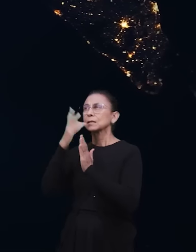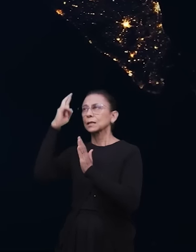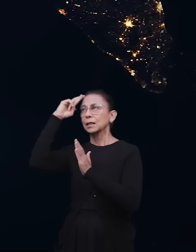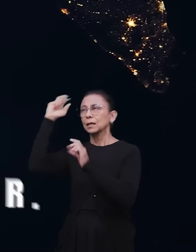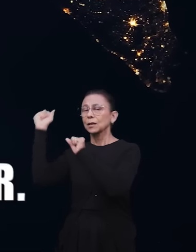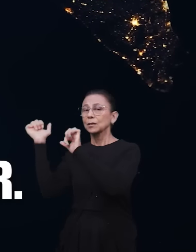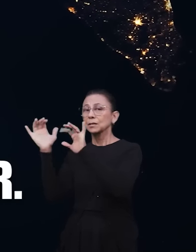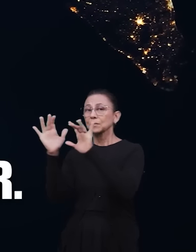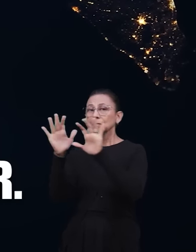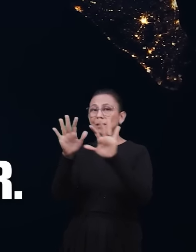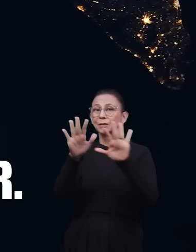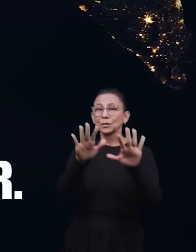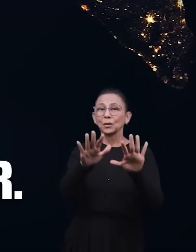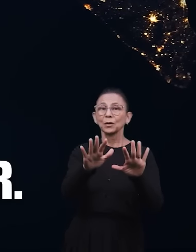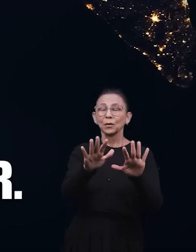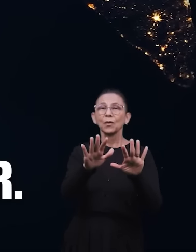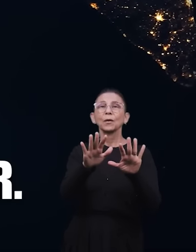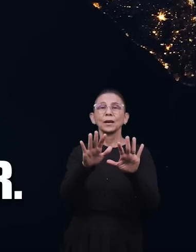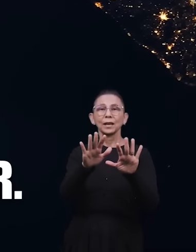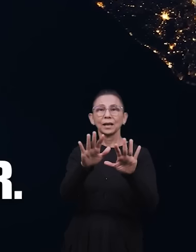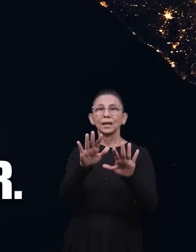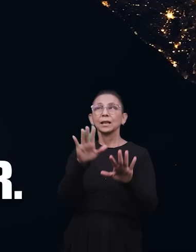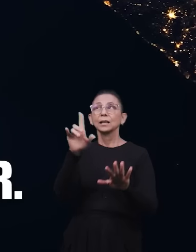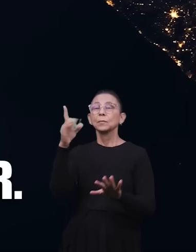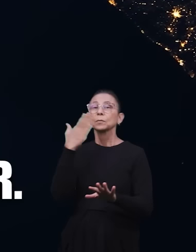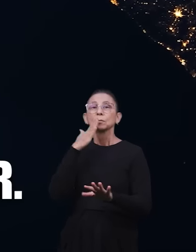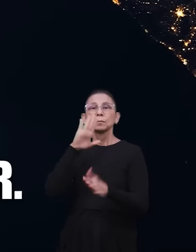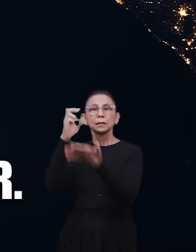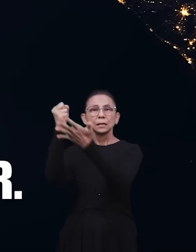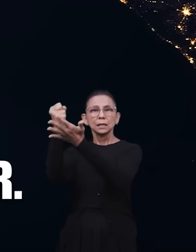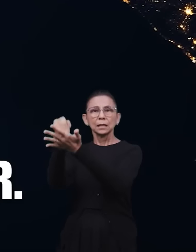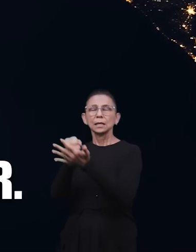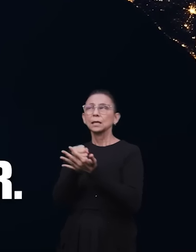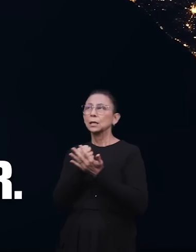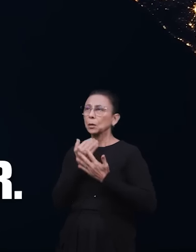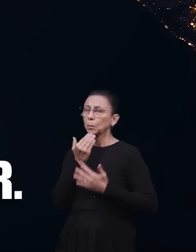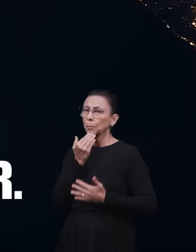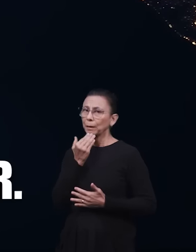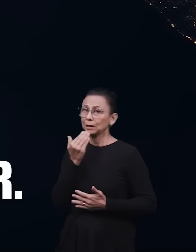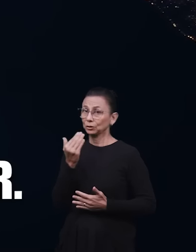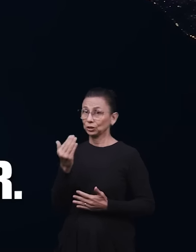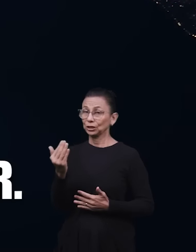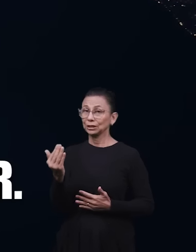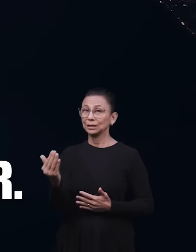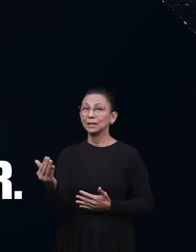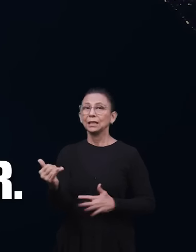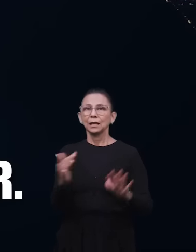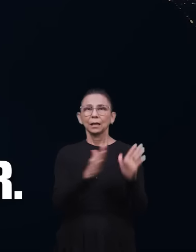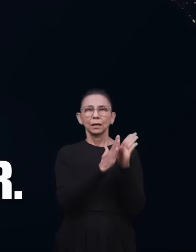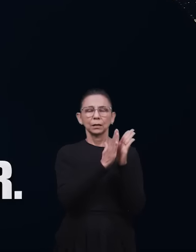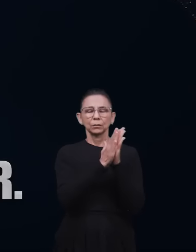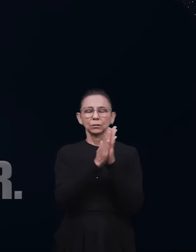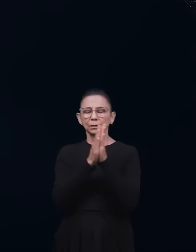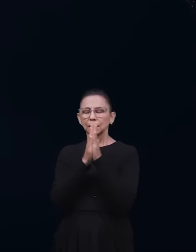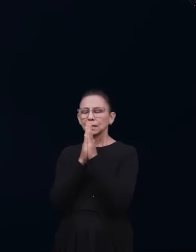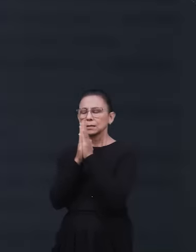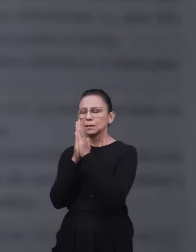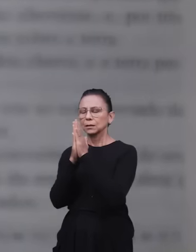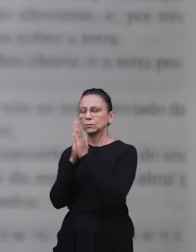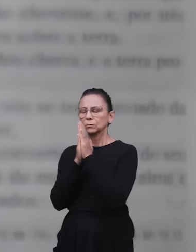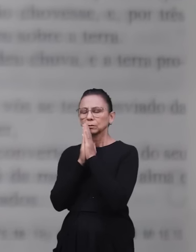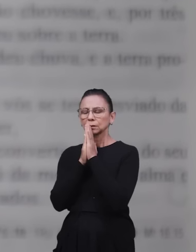ir. Deus prometeu me socorrer quando eu pedir.